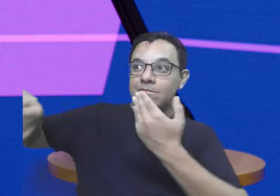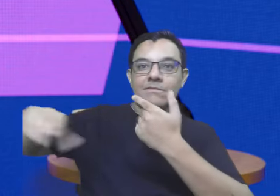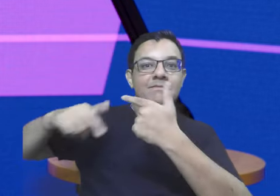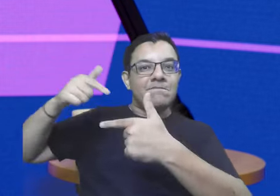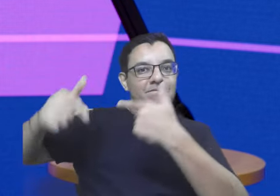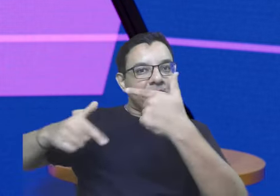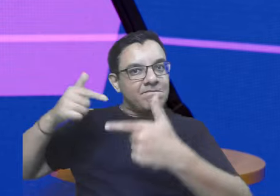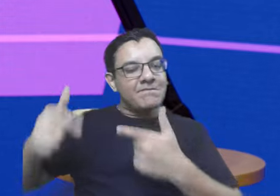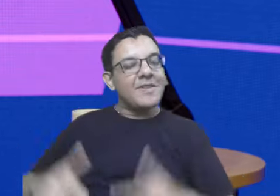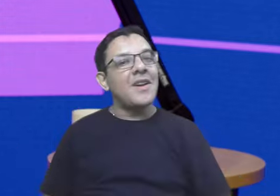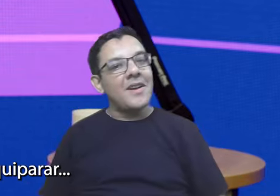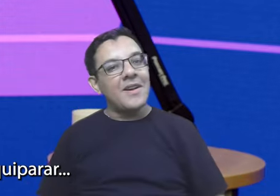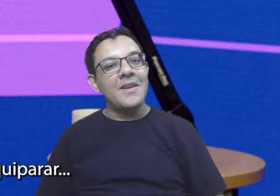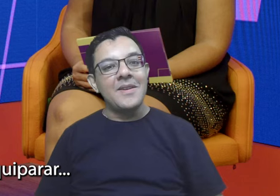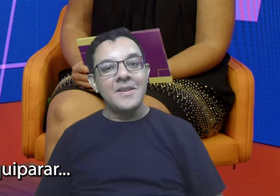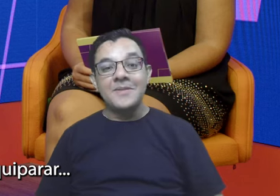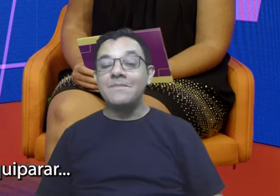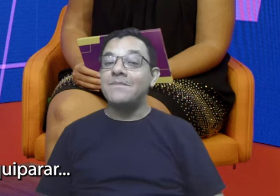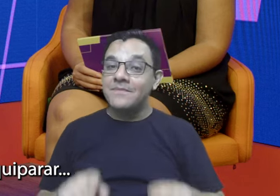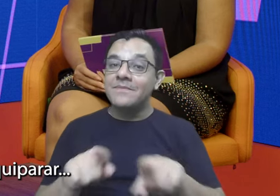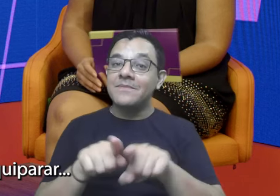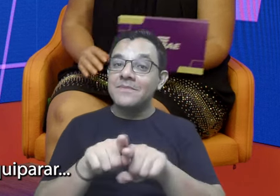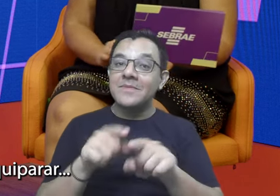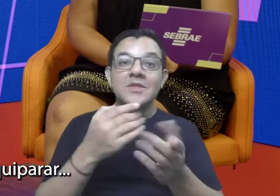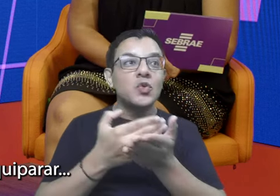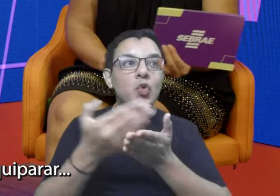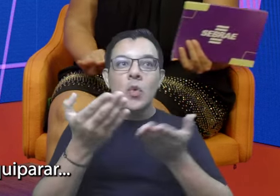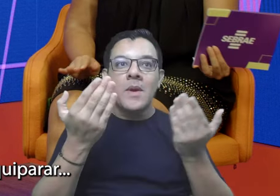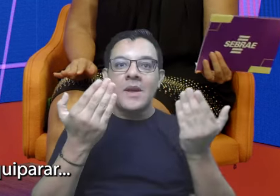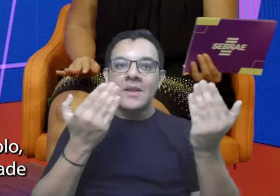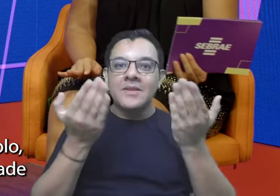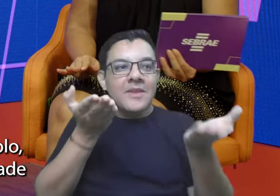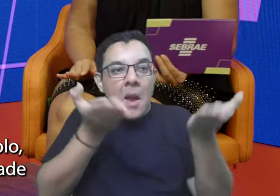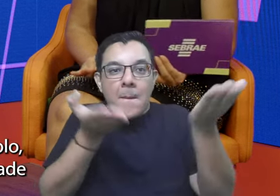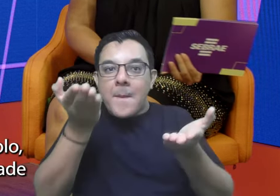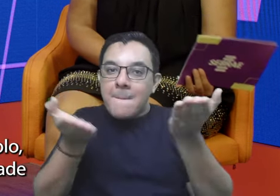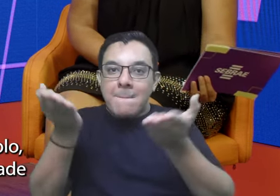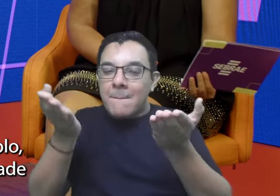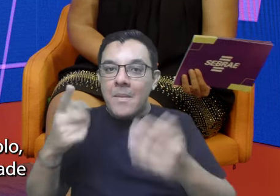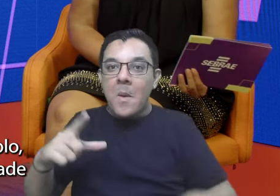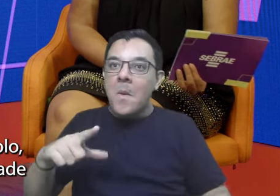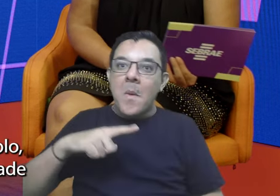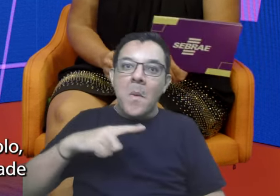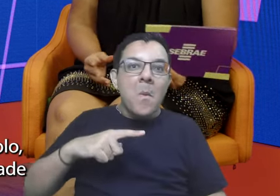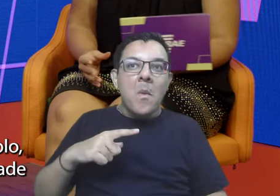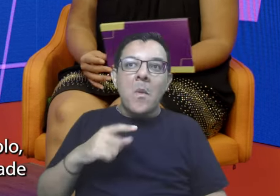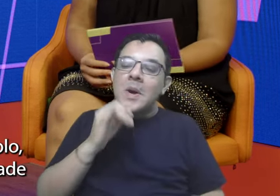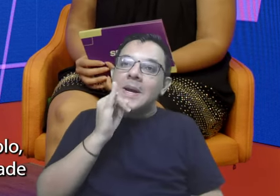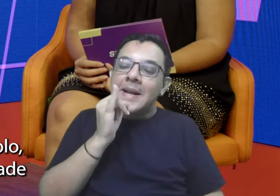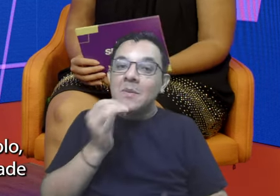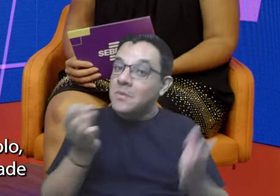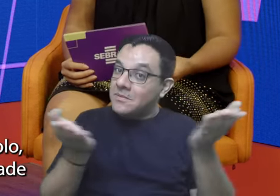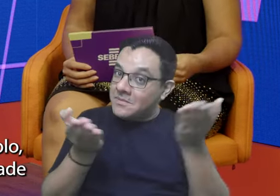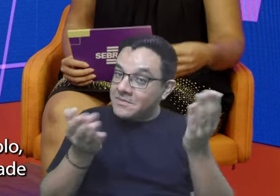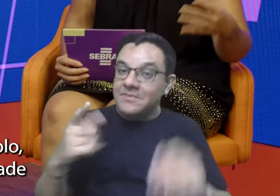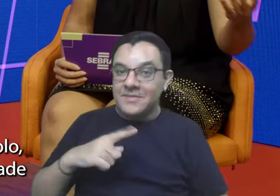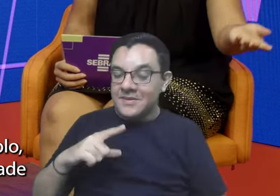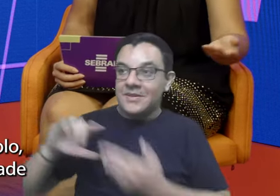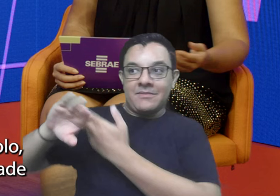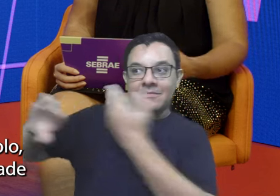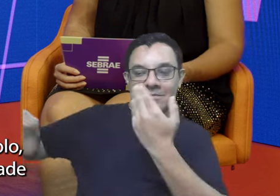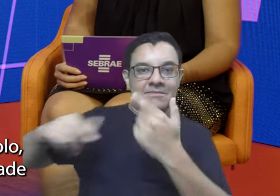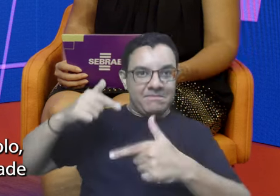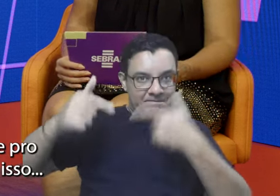paternidade exato e como isso também começa a equiparar então se eu tiver né Por exemplo hoje que a